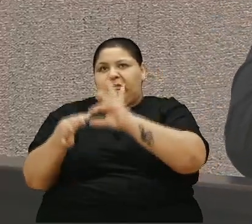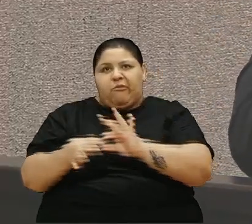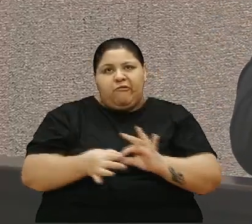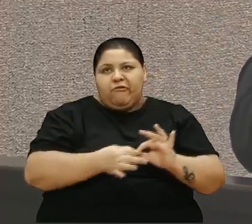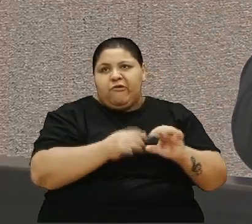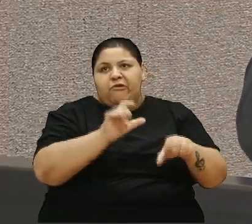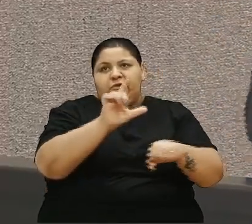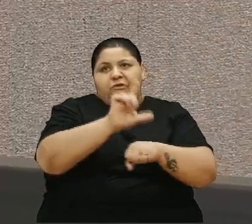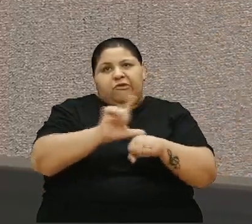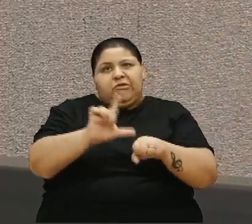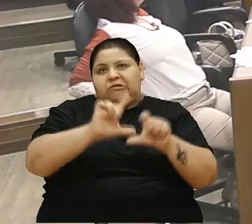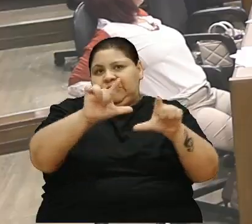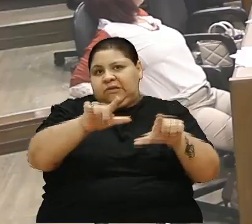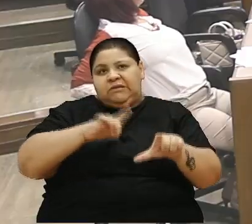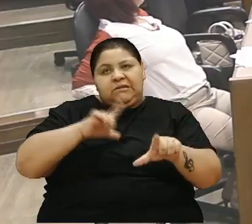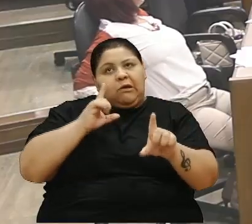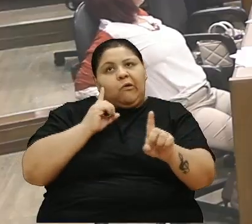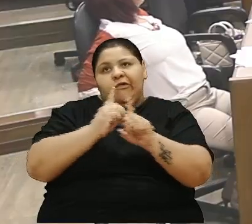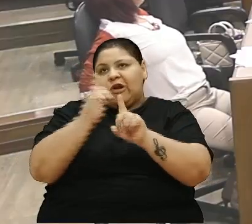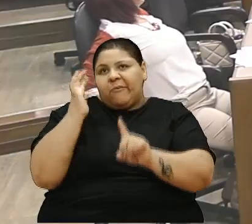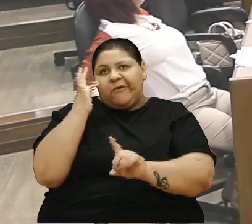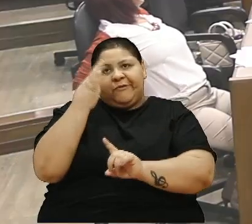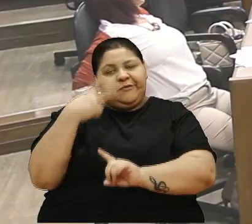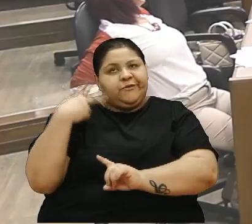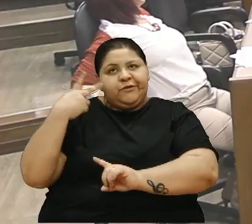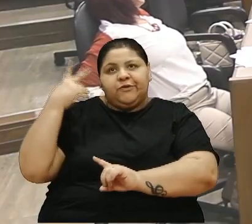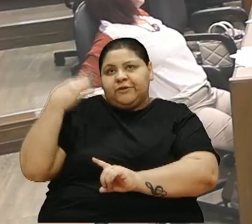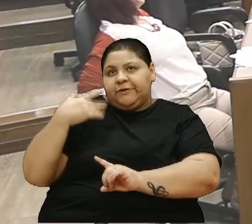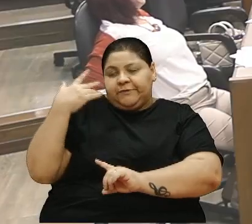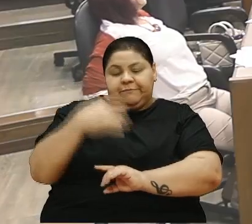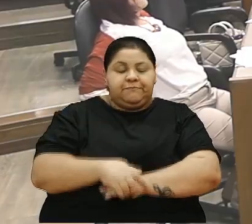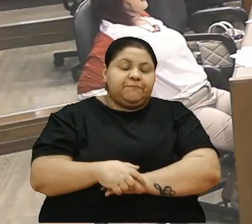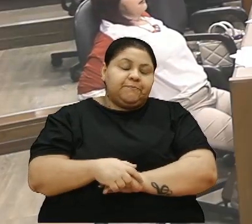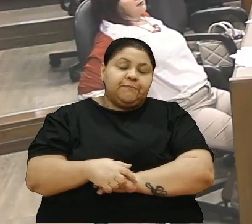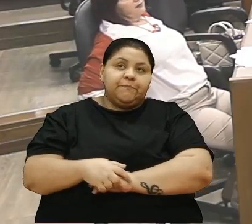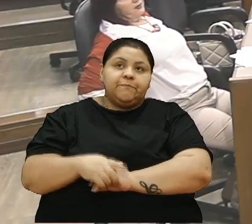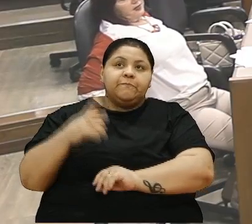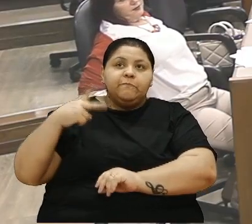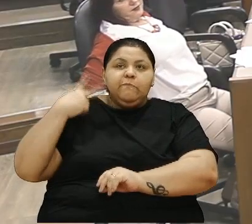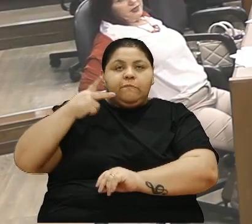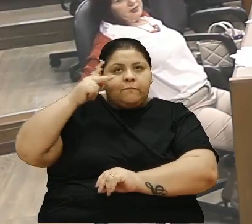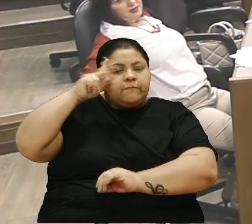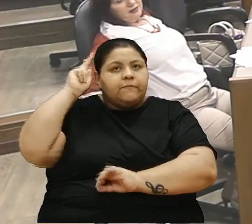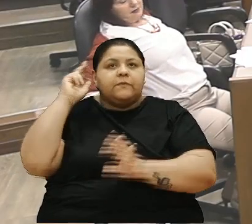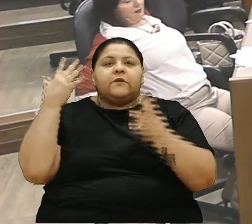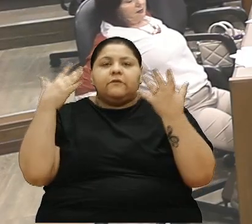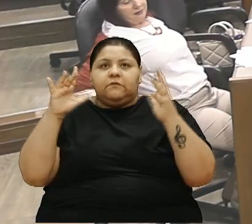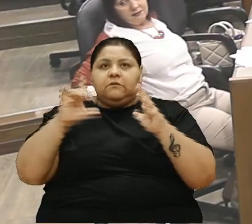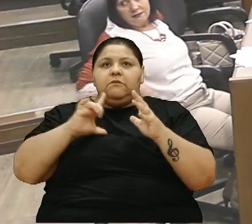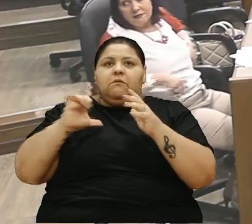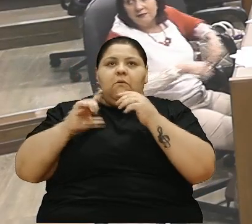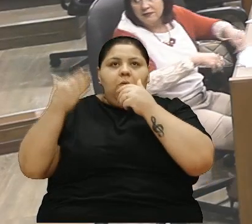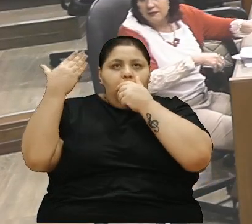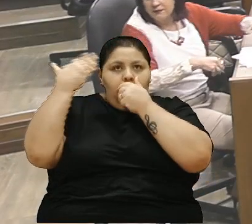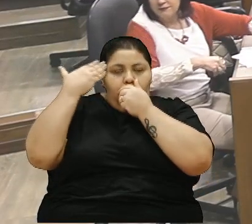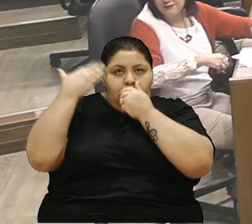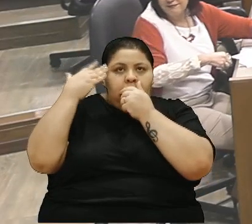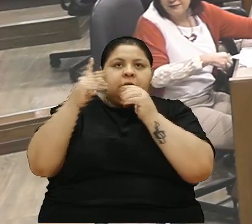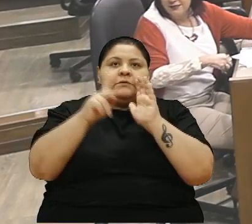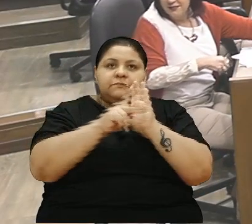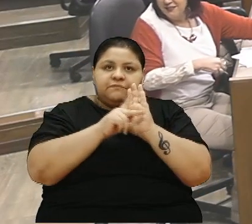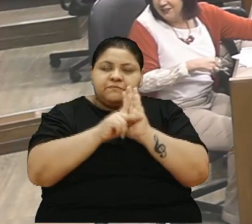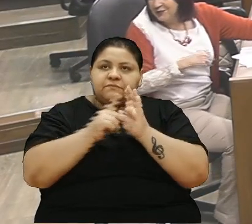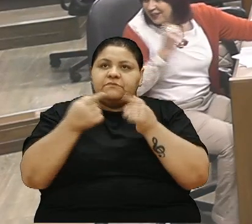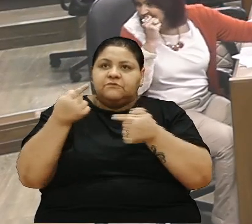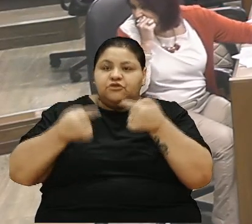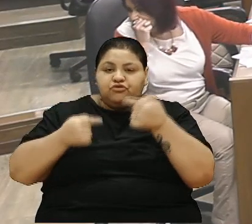Enfim, tem que achar uma alternativa. Vereadora Day. Vereador Iago, parabéns, né? A gente tem conhecimento ali do teu projeto, já